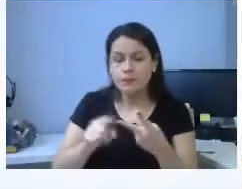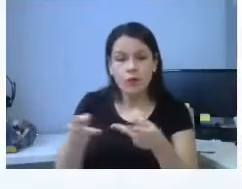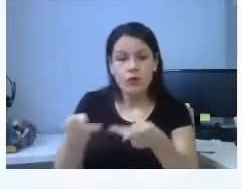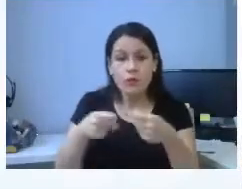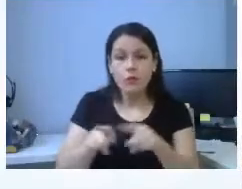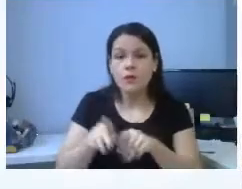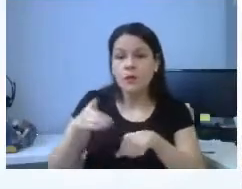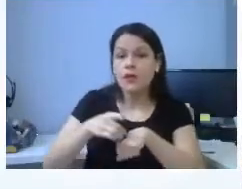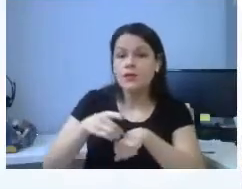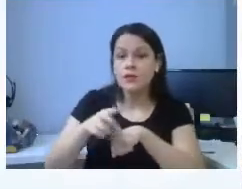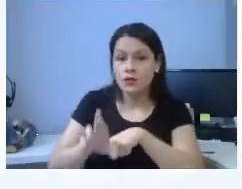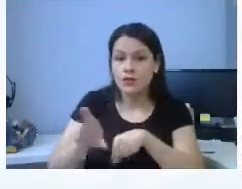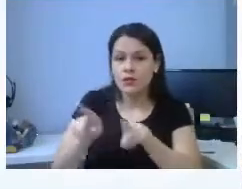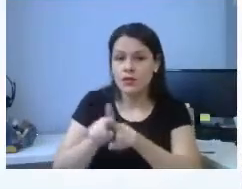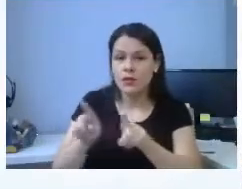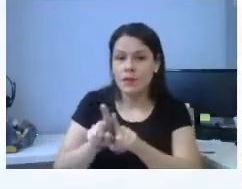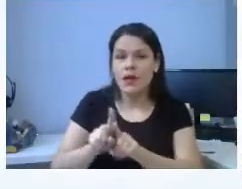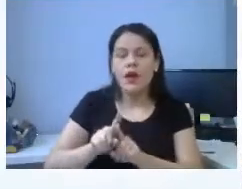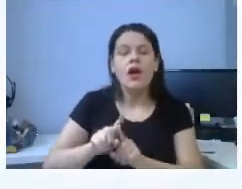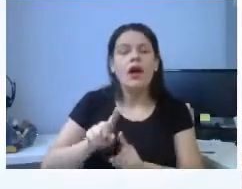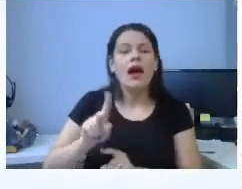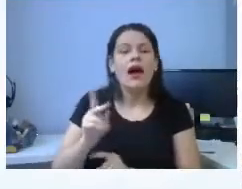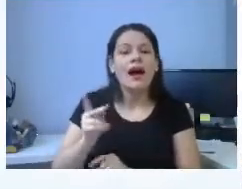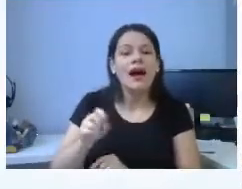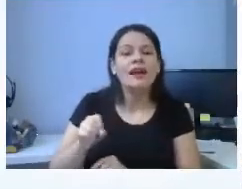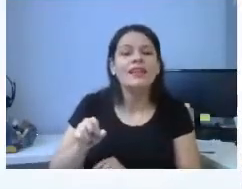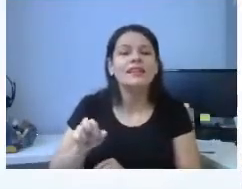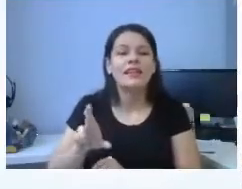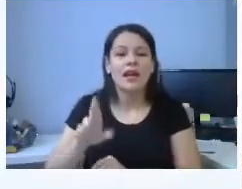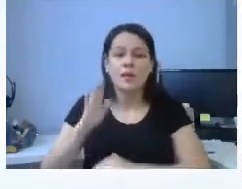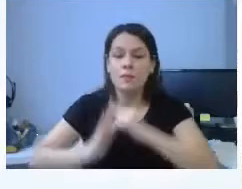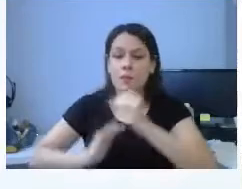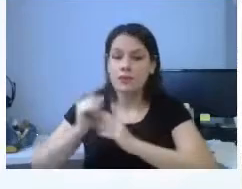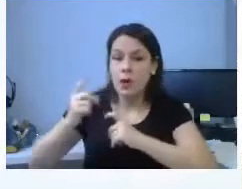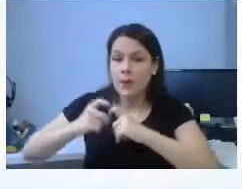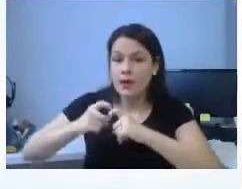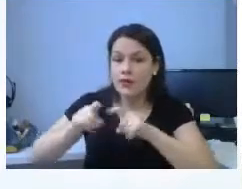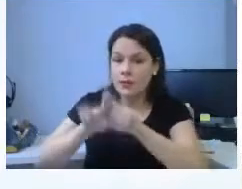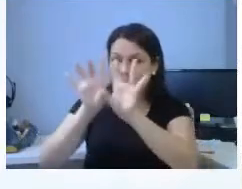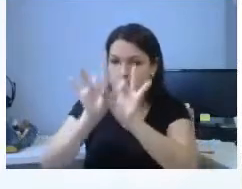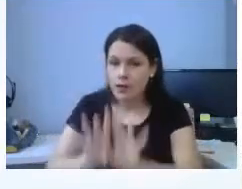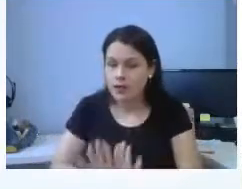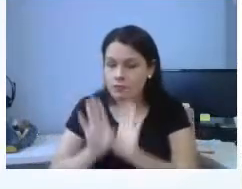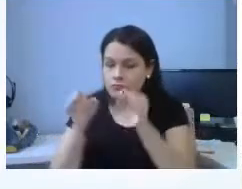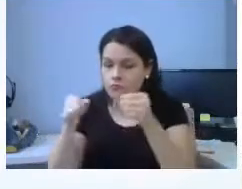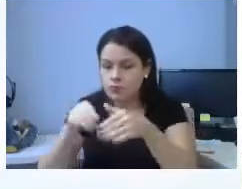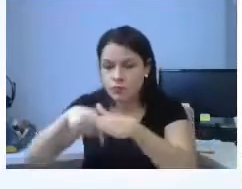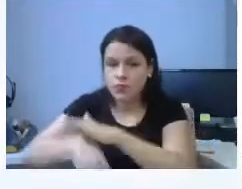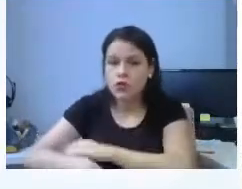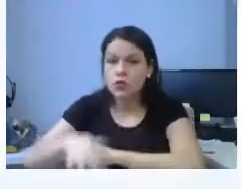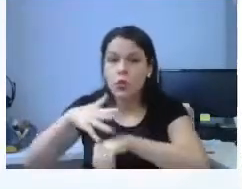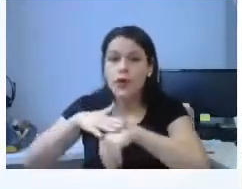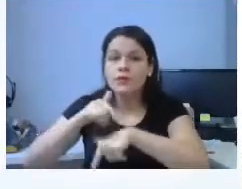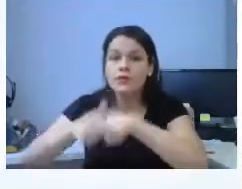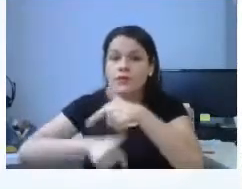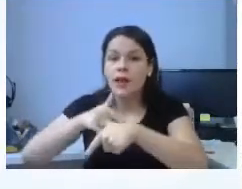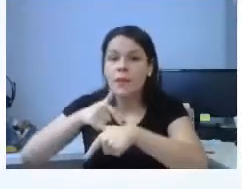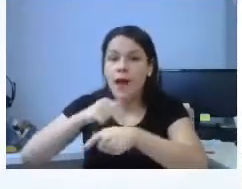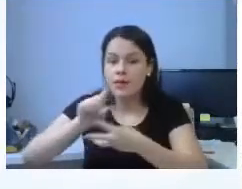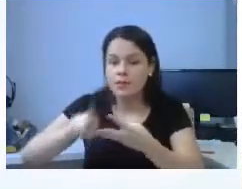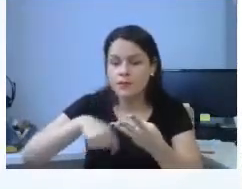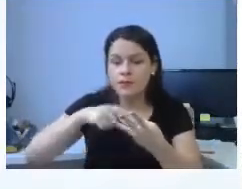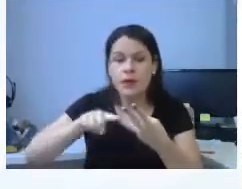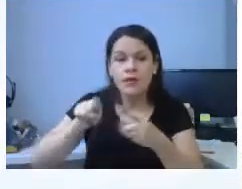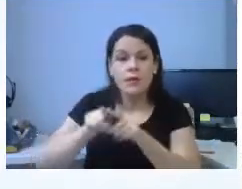Dr. Zuher Randar, ele é médico e especialista em doença do trabalho. Convidamos também o